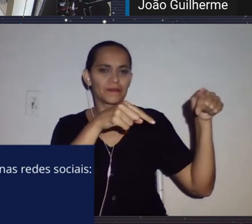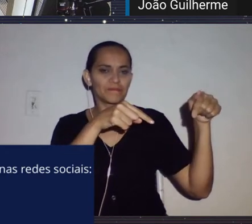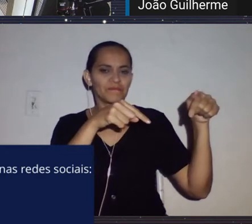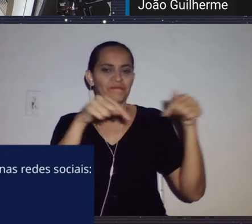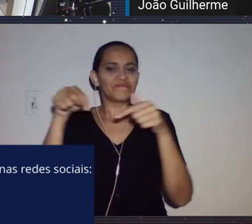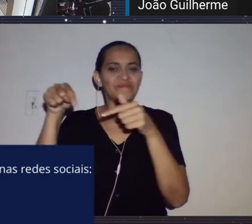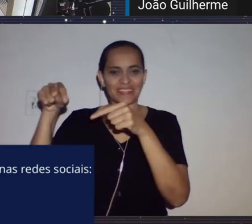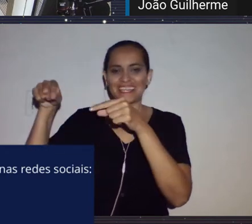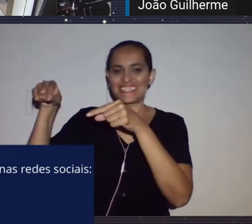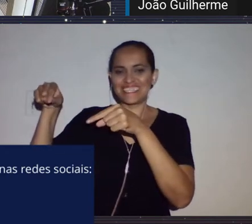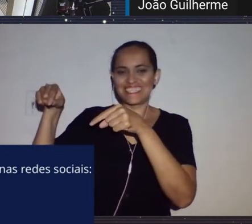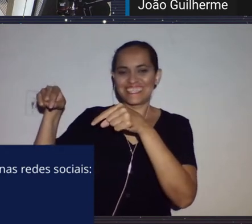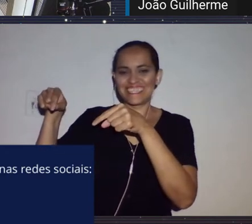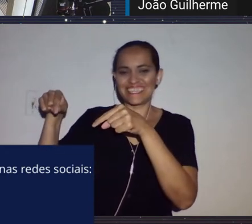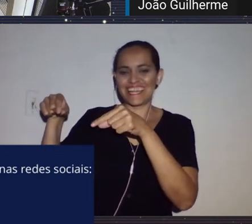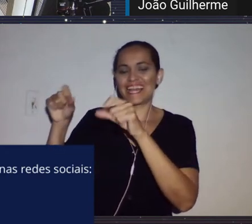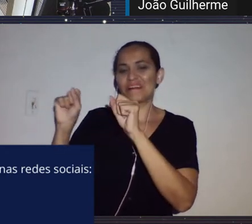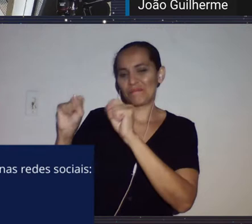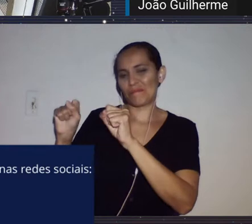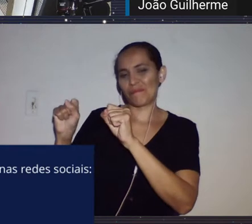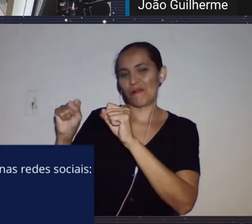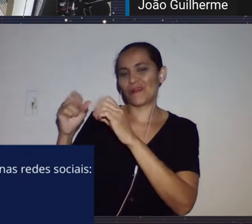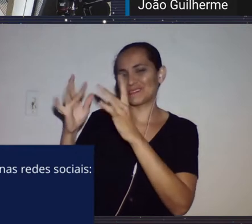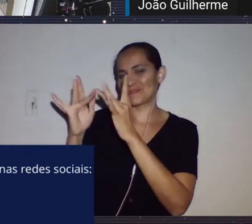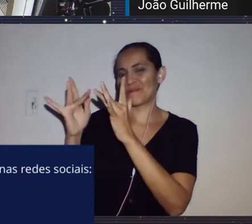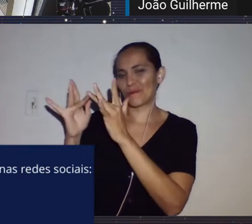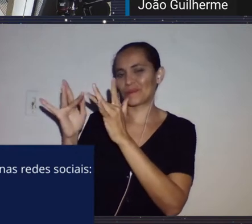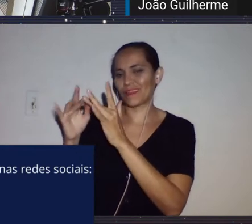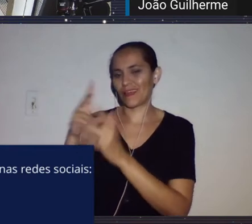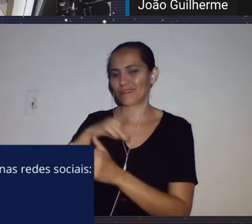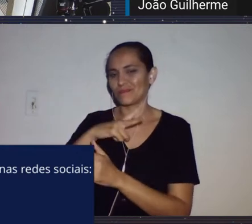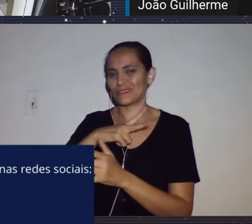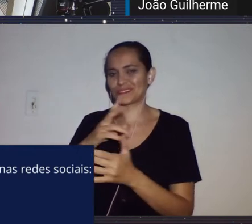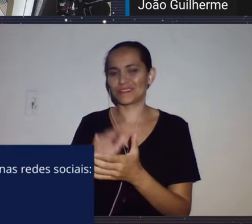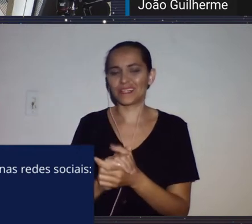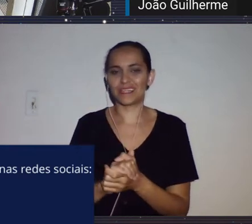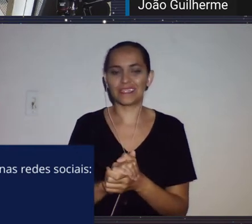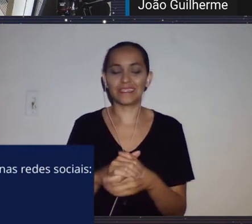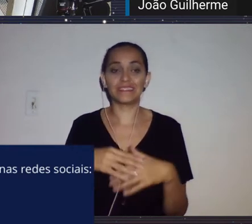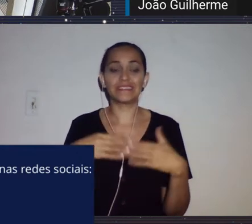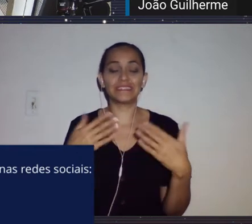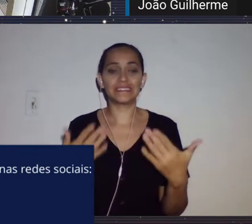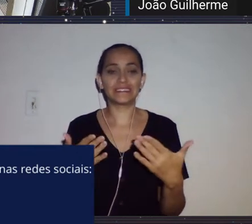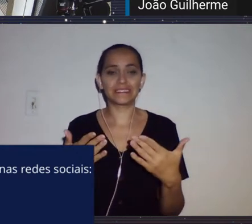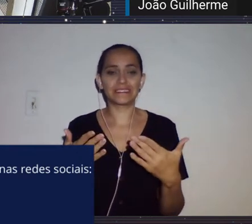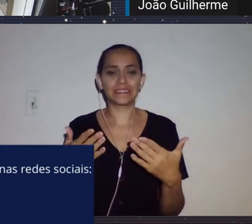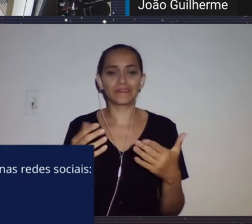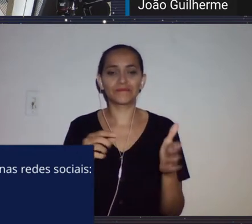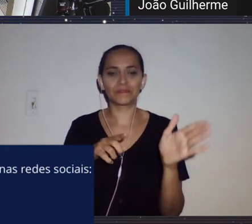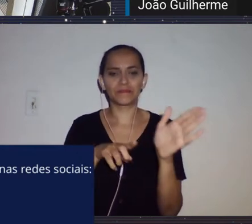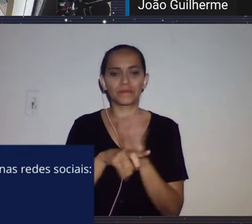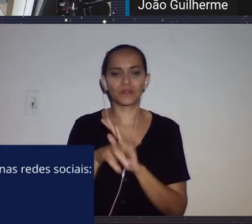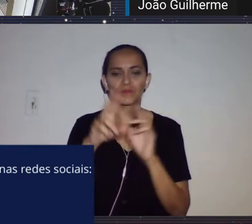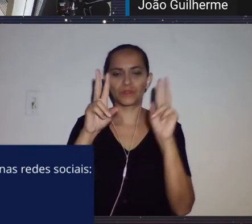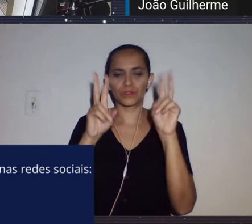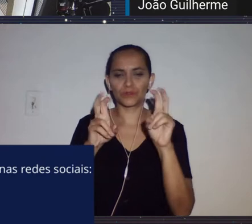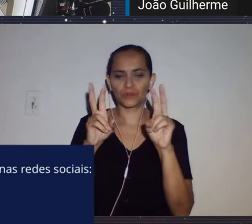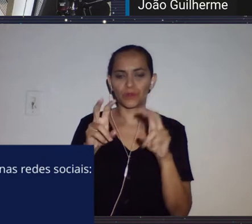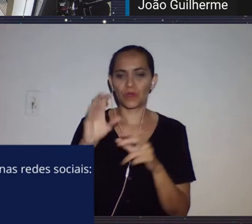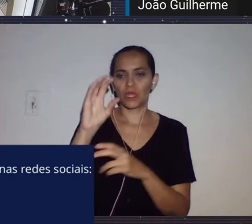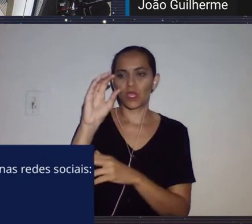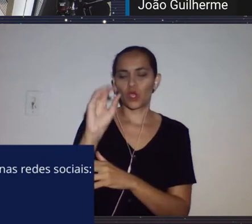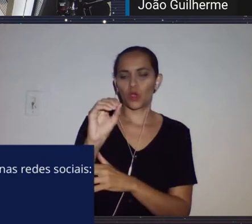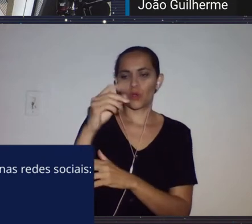Acho que só antes da gente falar aqui as partes finais, naquela questão de open source. Me